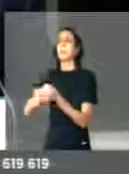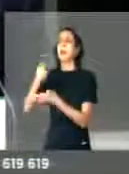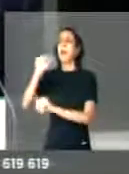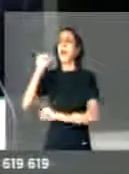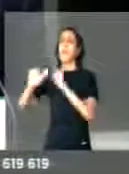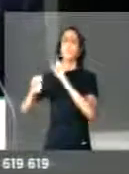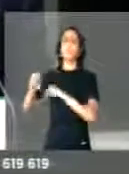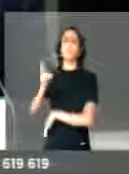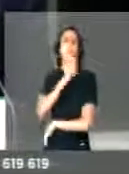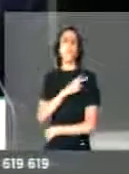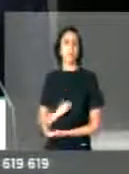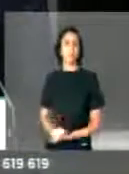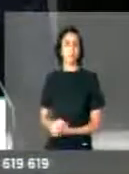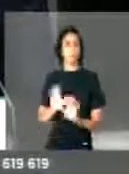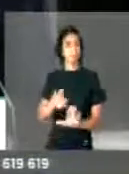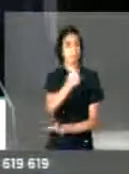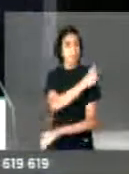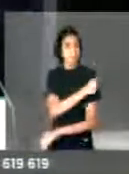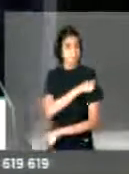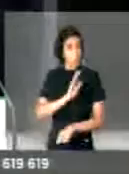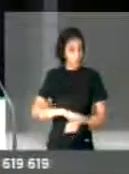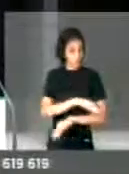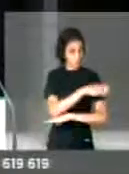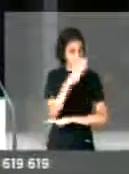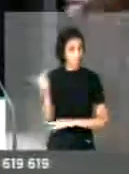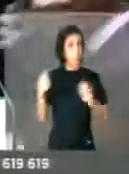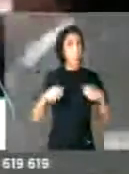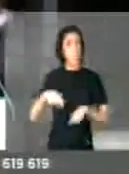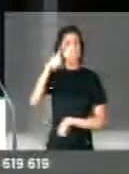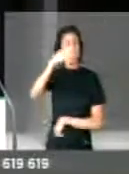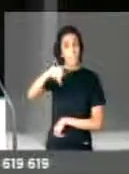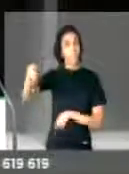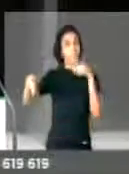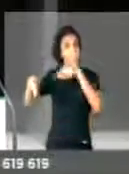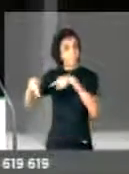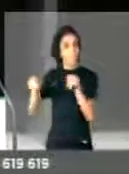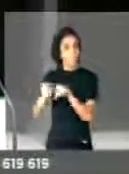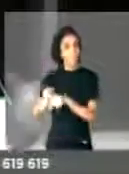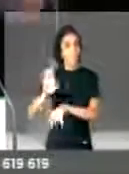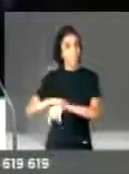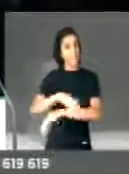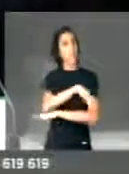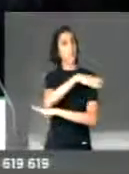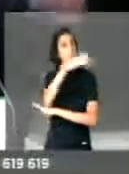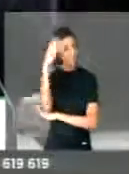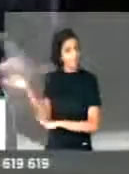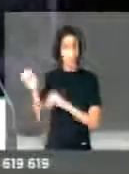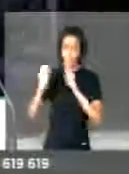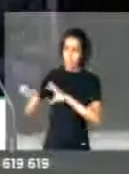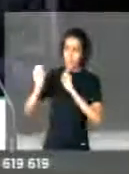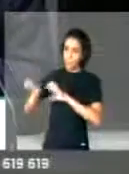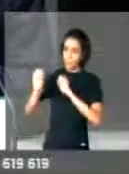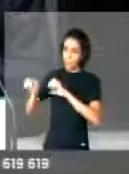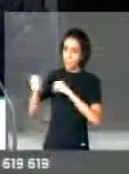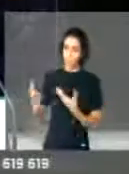porque aluno de tempo integral exige professor em tempo integral.